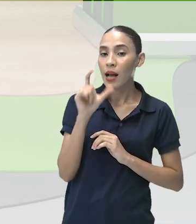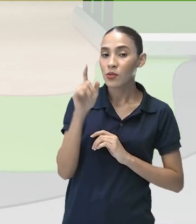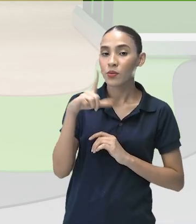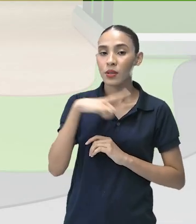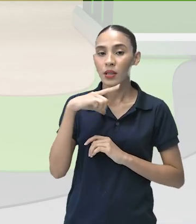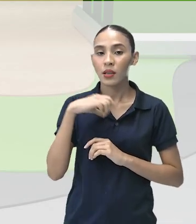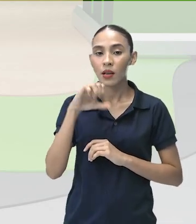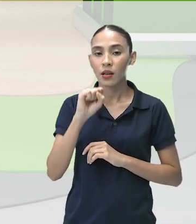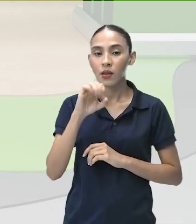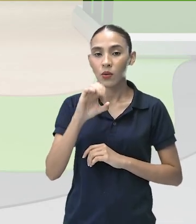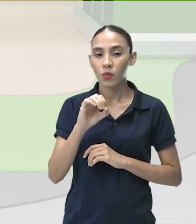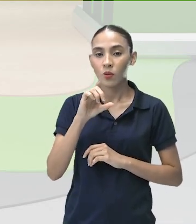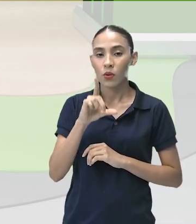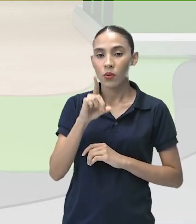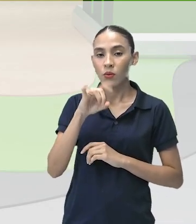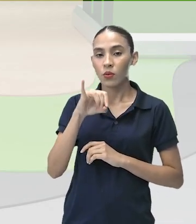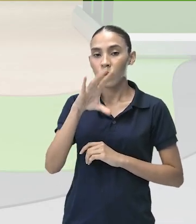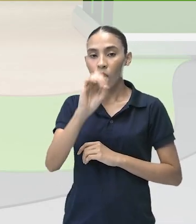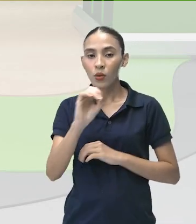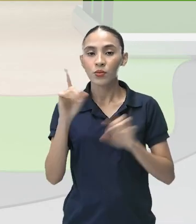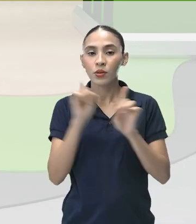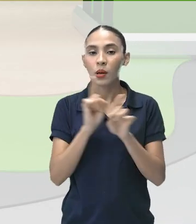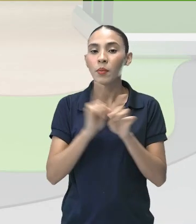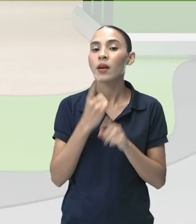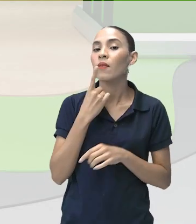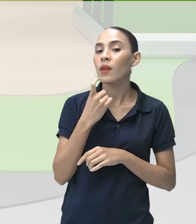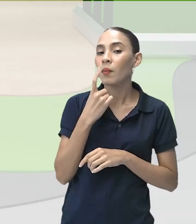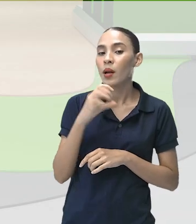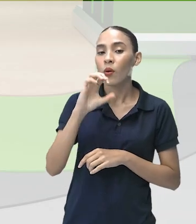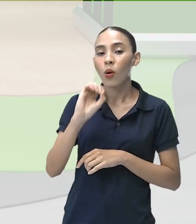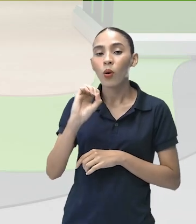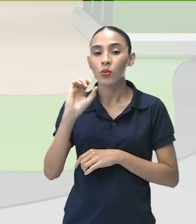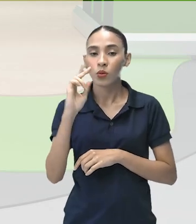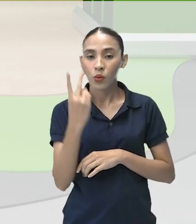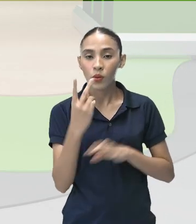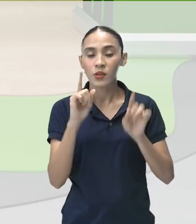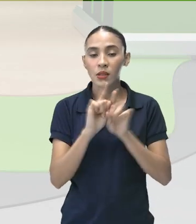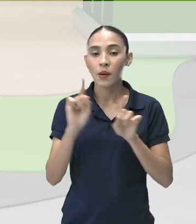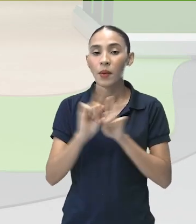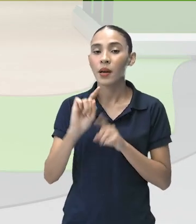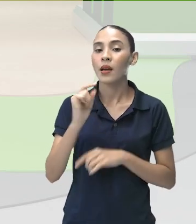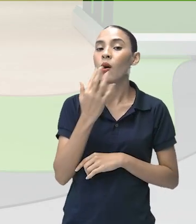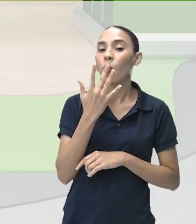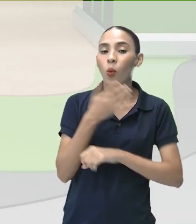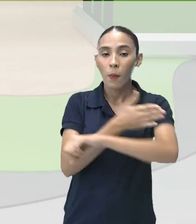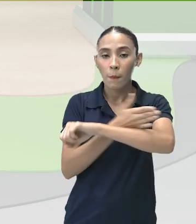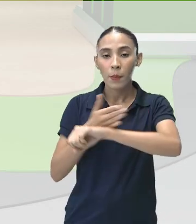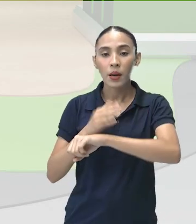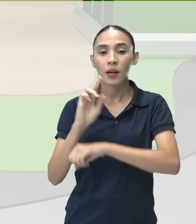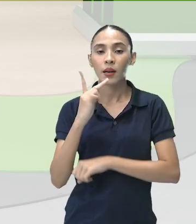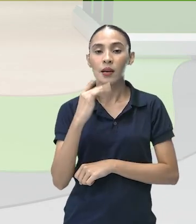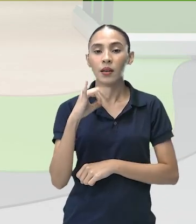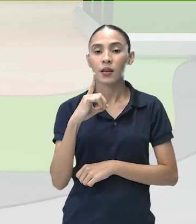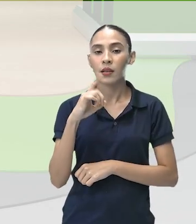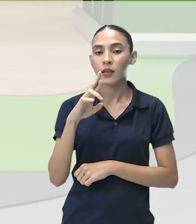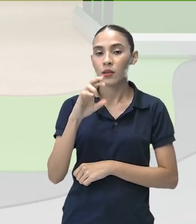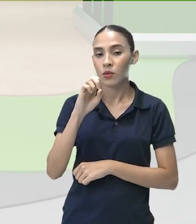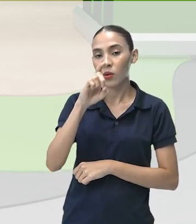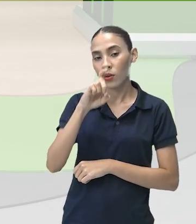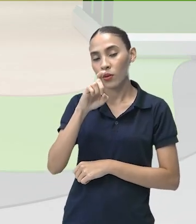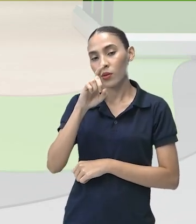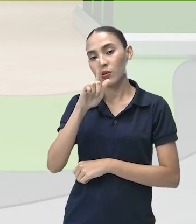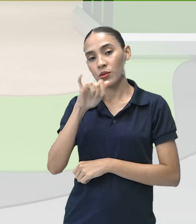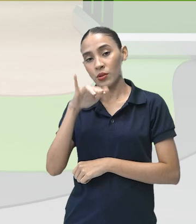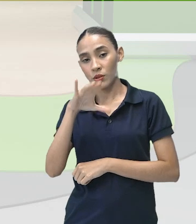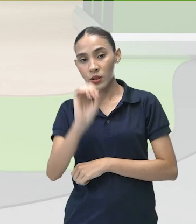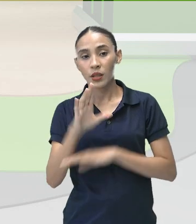temos o sódio, no vermelho o oxigênio e de coloração branca o hidrogênio, representando esse composto. Esse